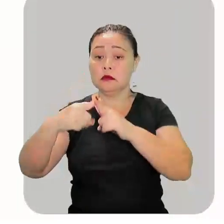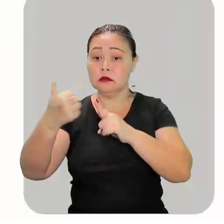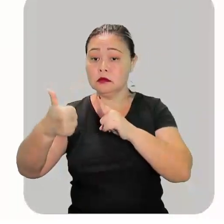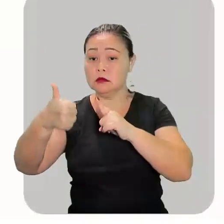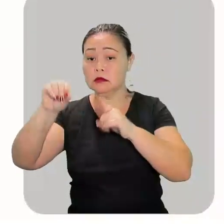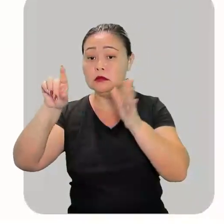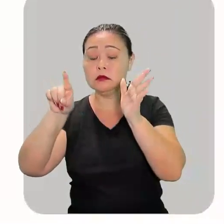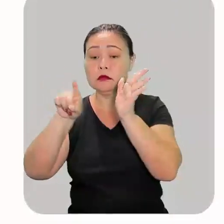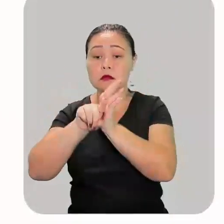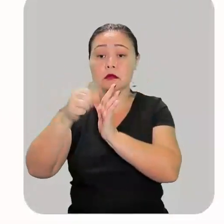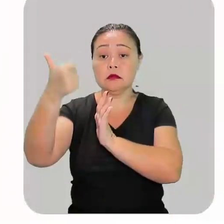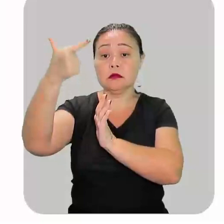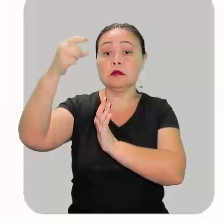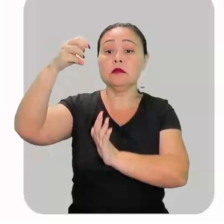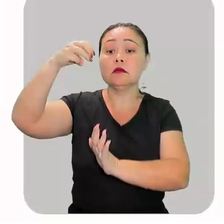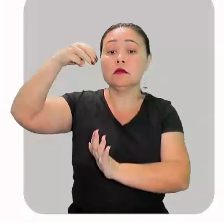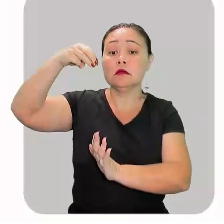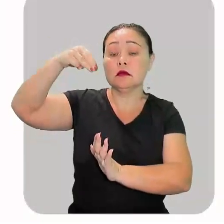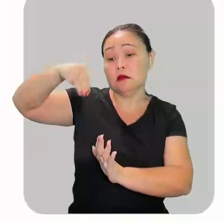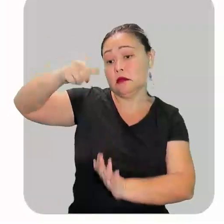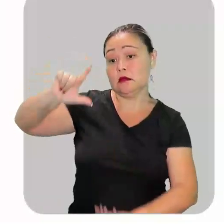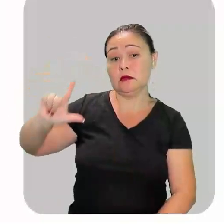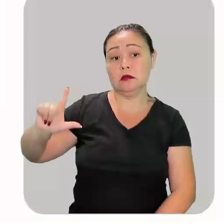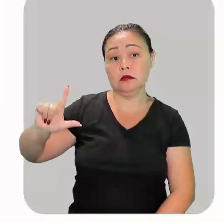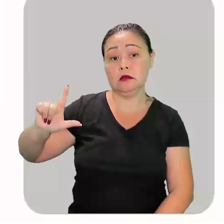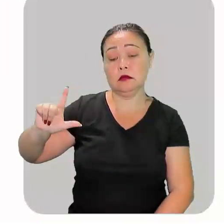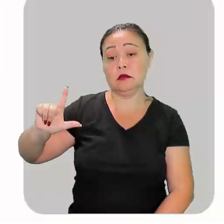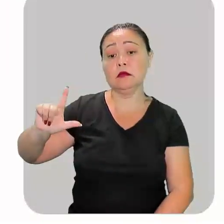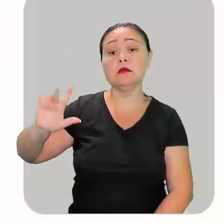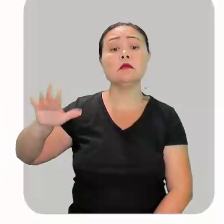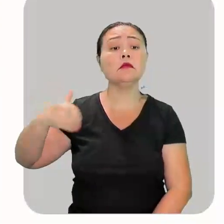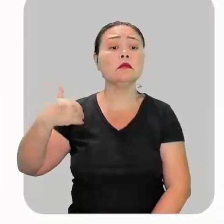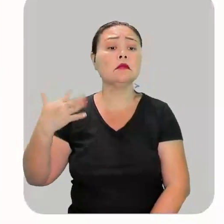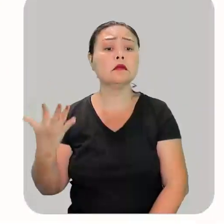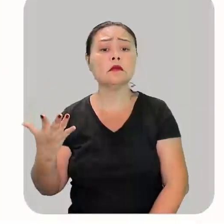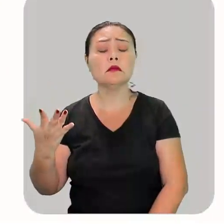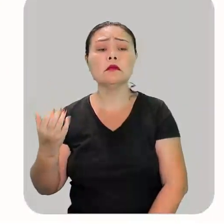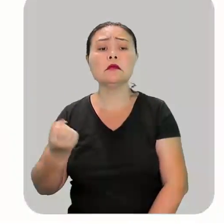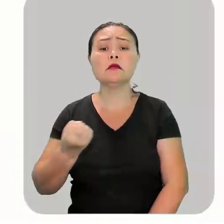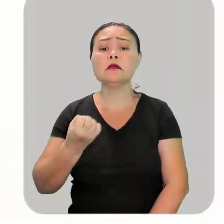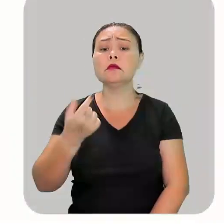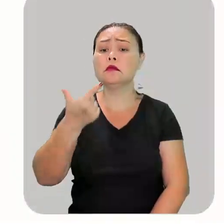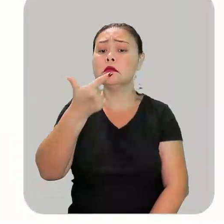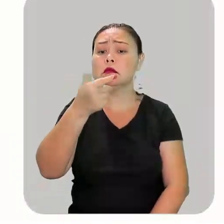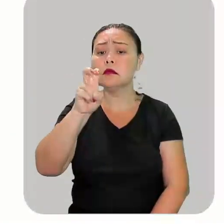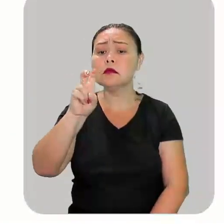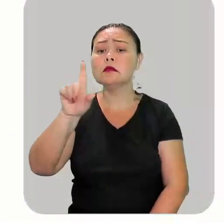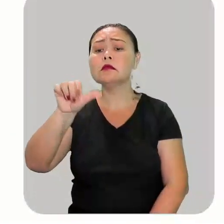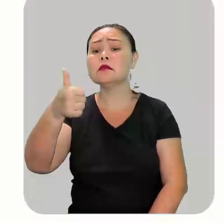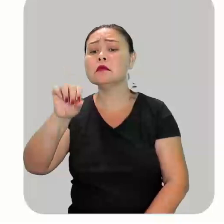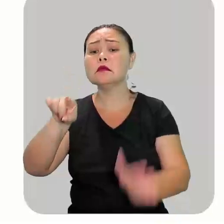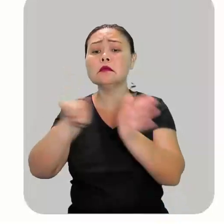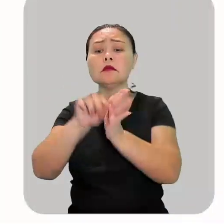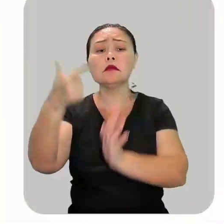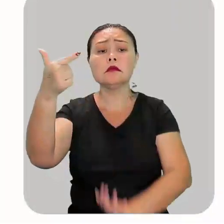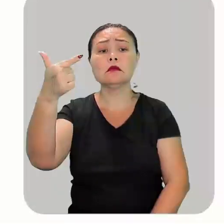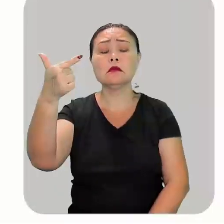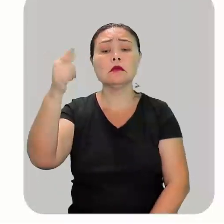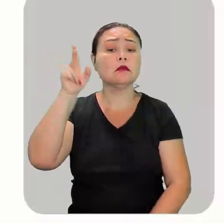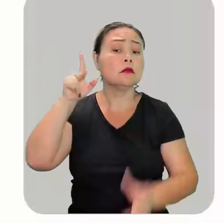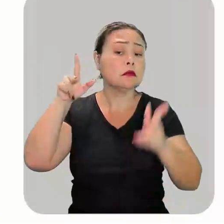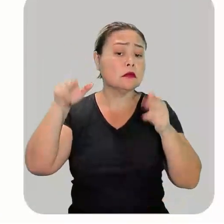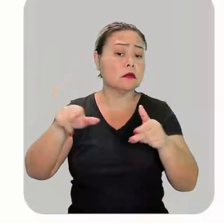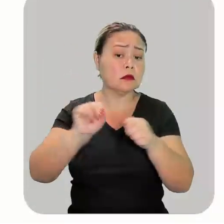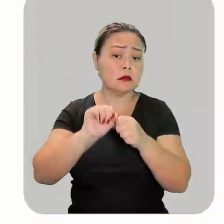vezes 10 na menos 2 ml, né? Isso. E aí, quanto que é 25 vezes 10 na menos 2? Não é a